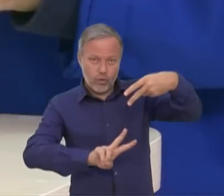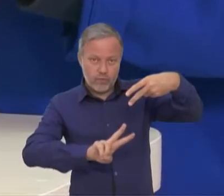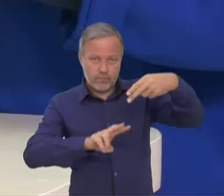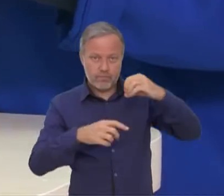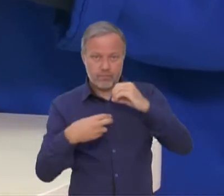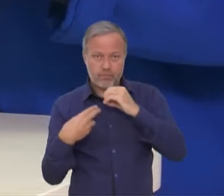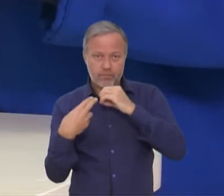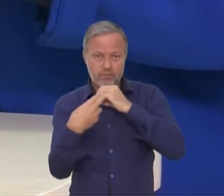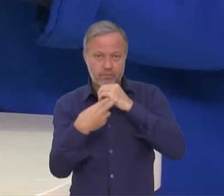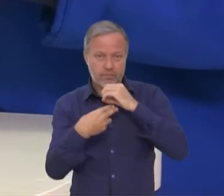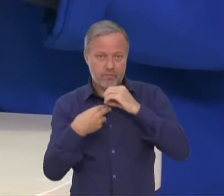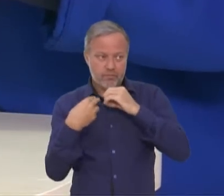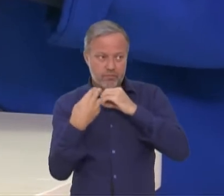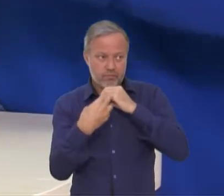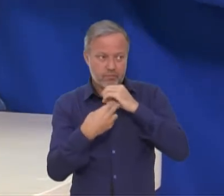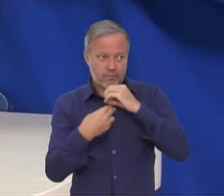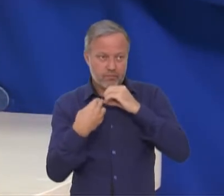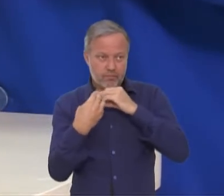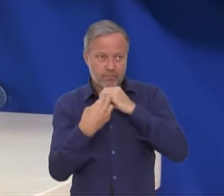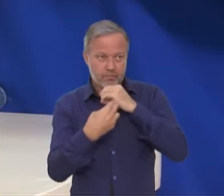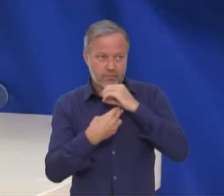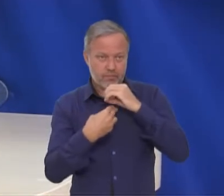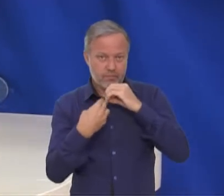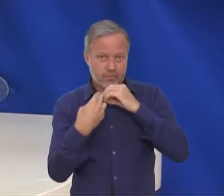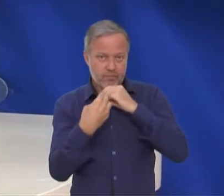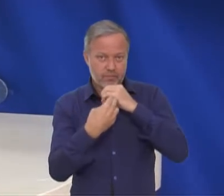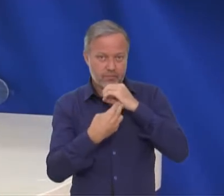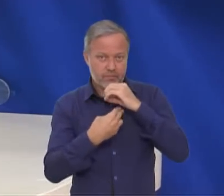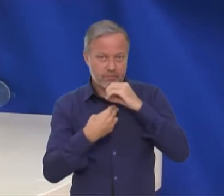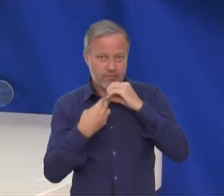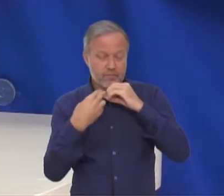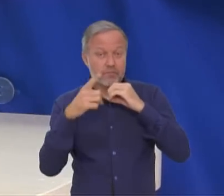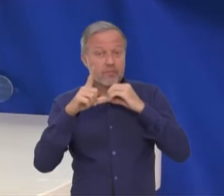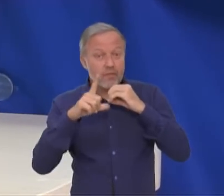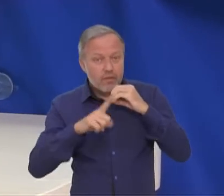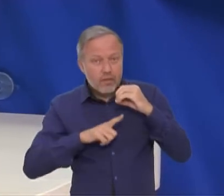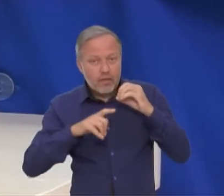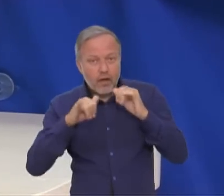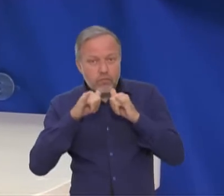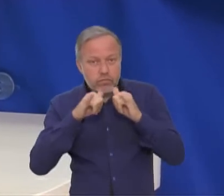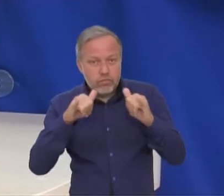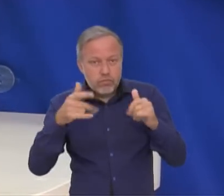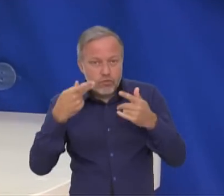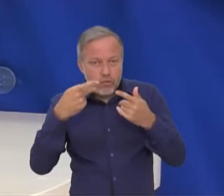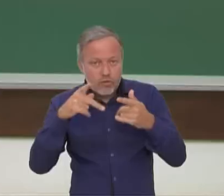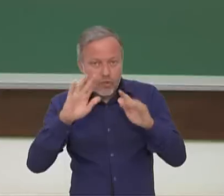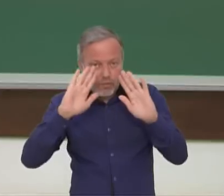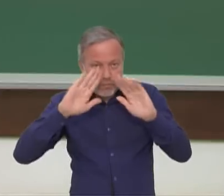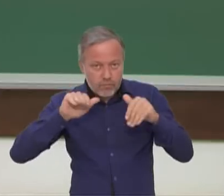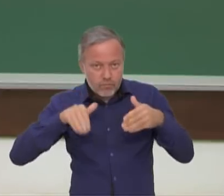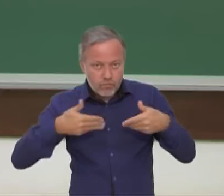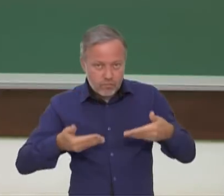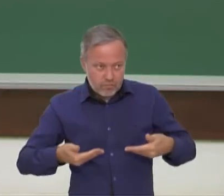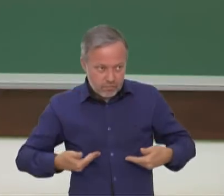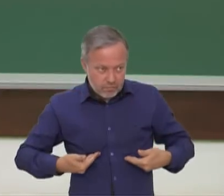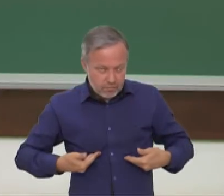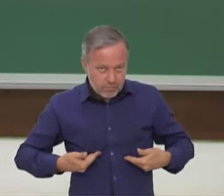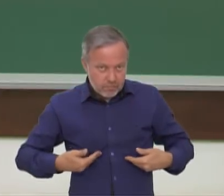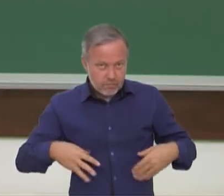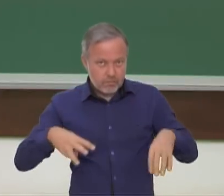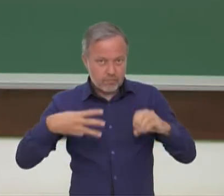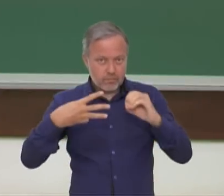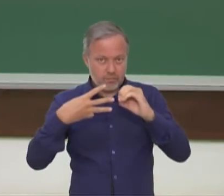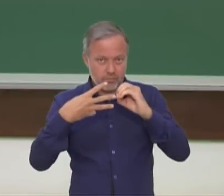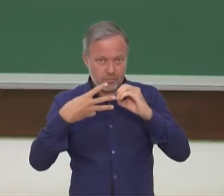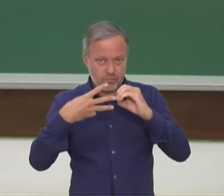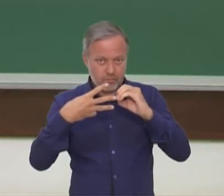que eu chamo de núcleo. Esse material genético tem as informações do ser. E preenchendo essa célula, eu tenho o